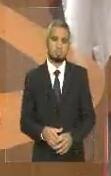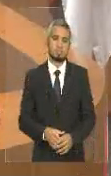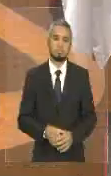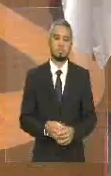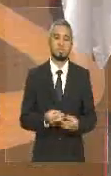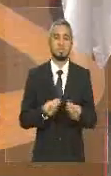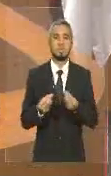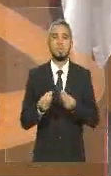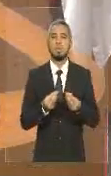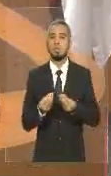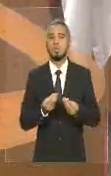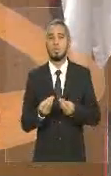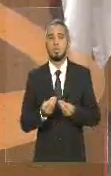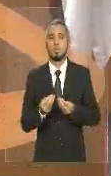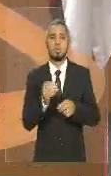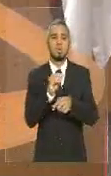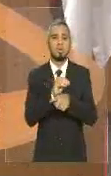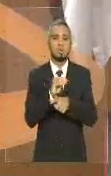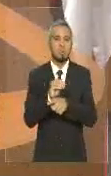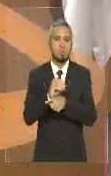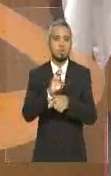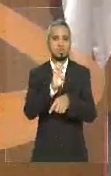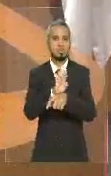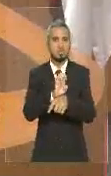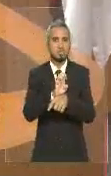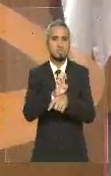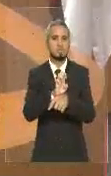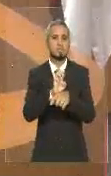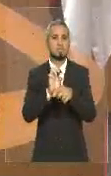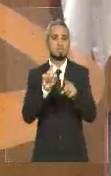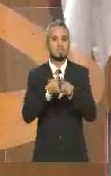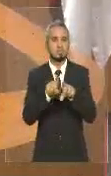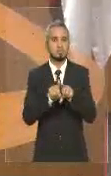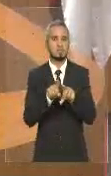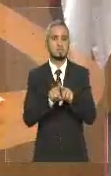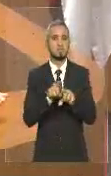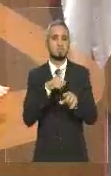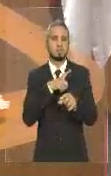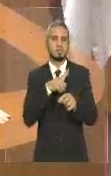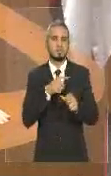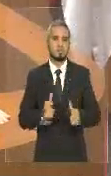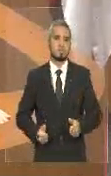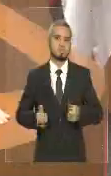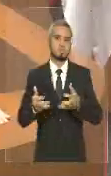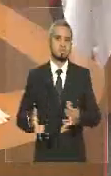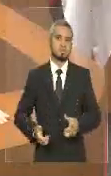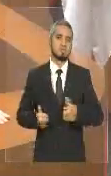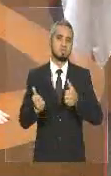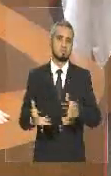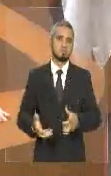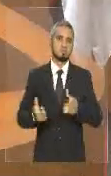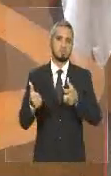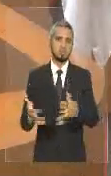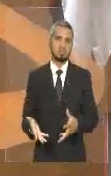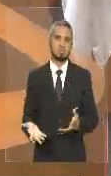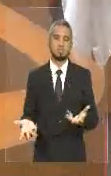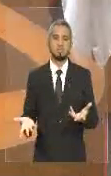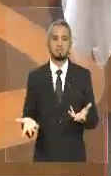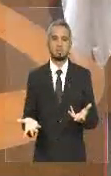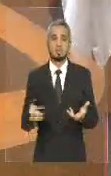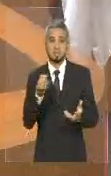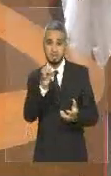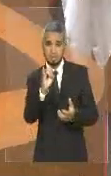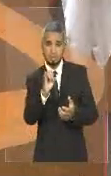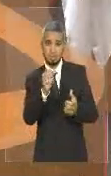Estado cumprindo com os seus deveres com a despesa maior do que a receita? Como